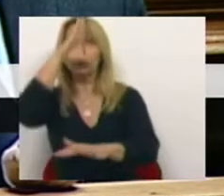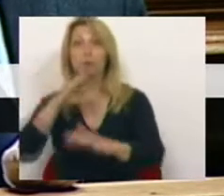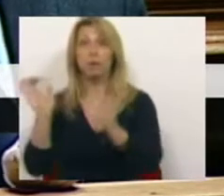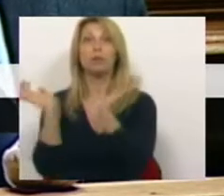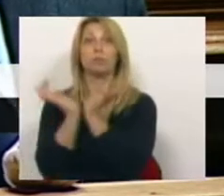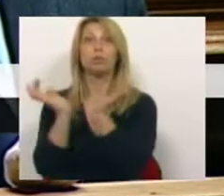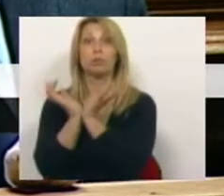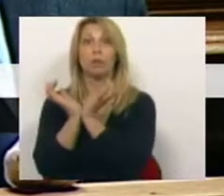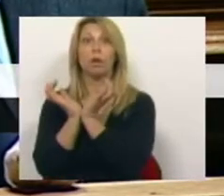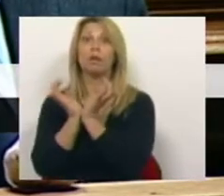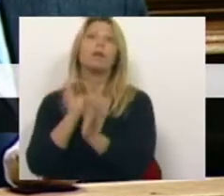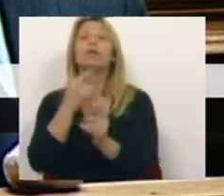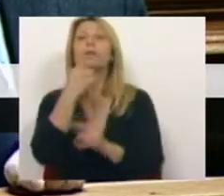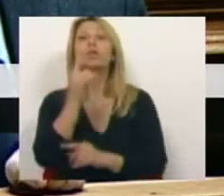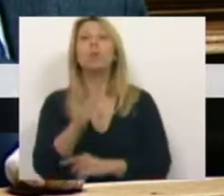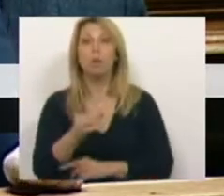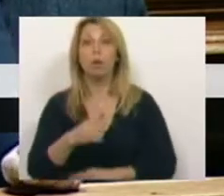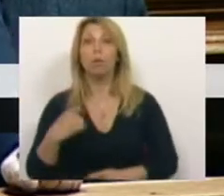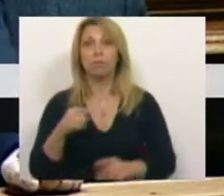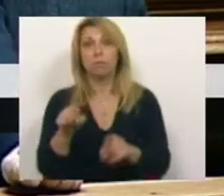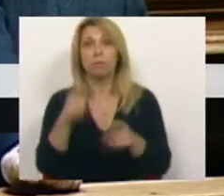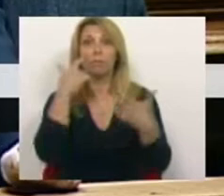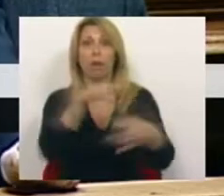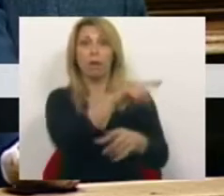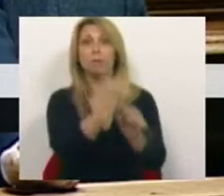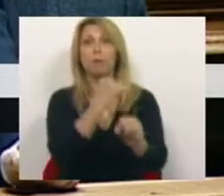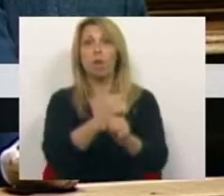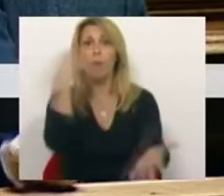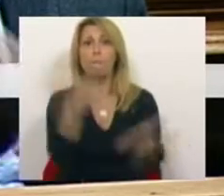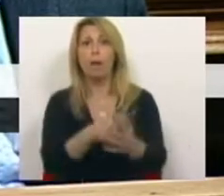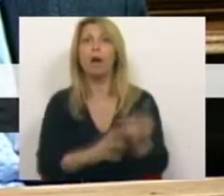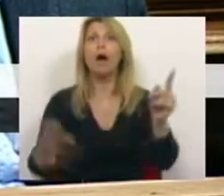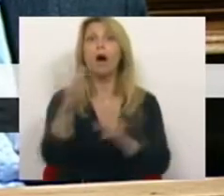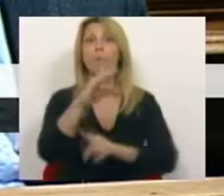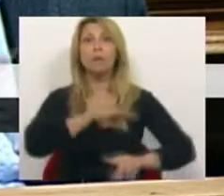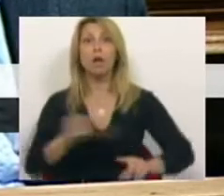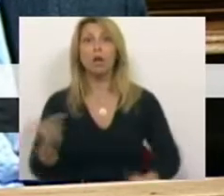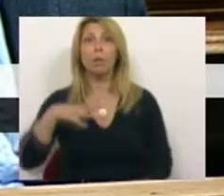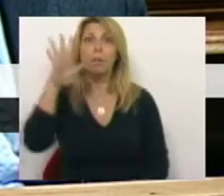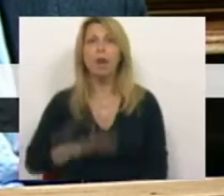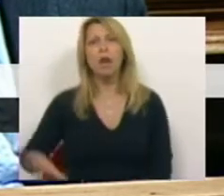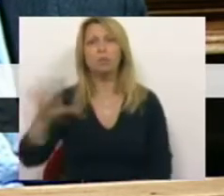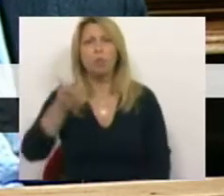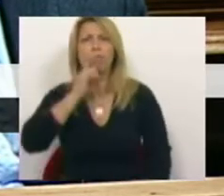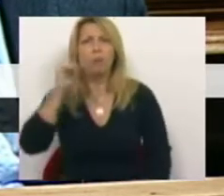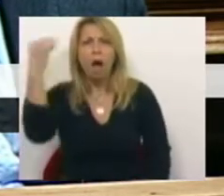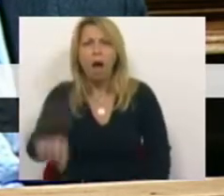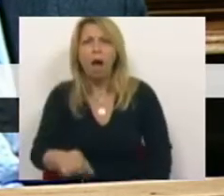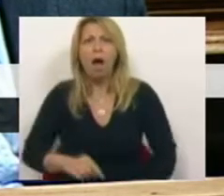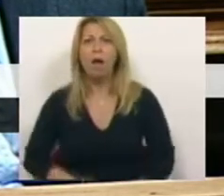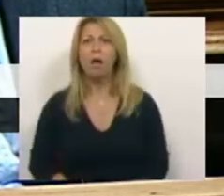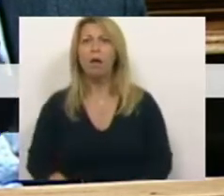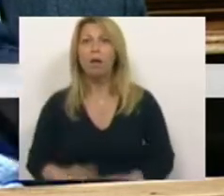Segurança Social, o que estamos a dizer é que são os trabalhadores que estão a pagar o aumento do salário mínimo nacional e, portanto, é uma batota. Fica anulada